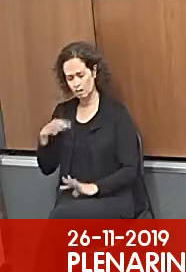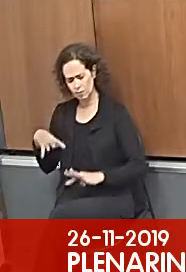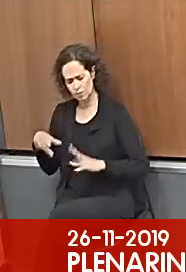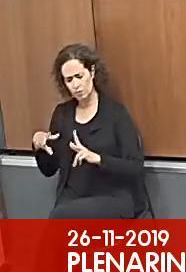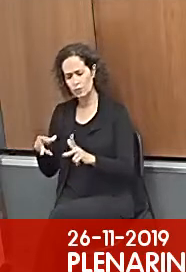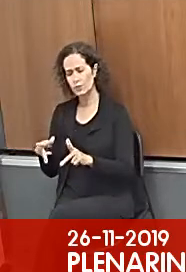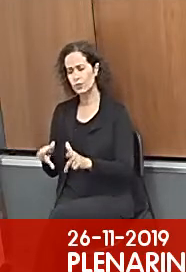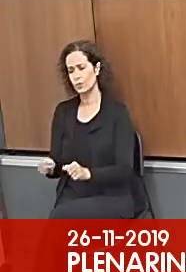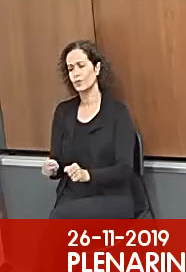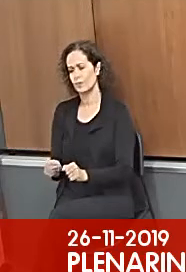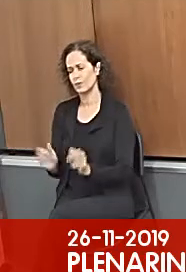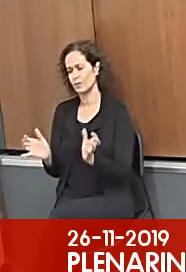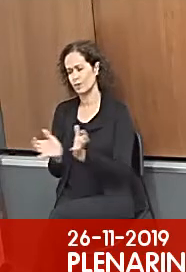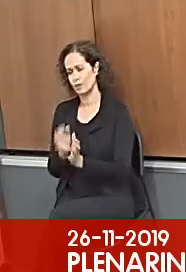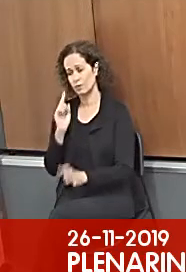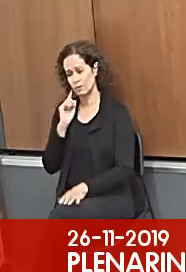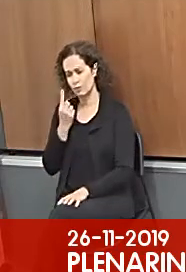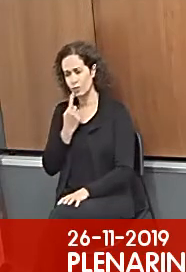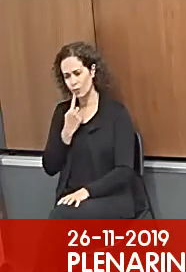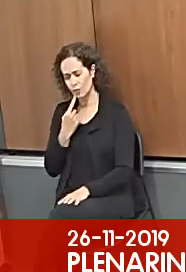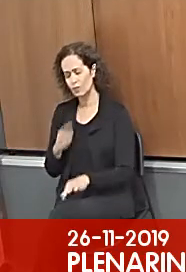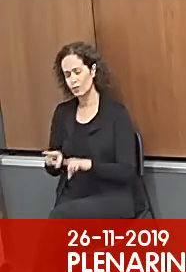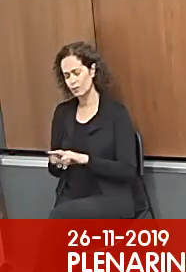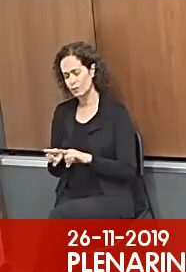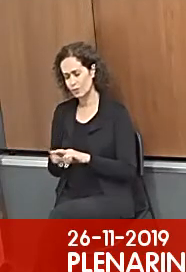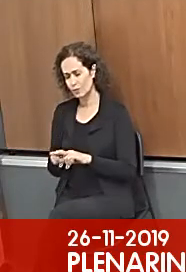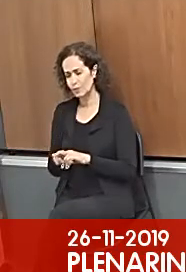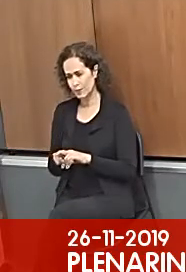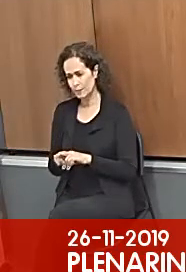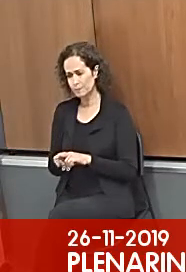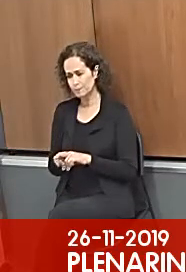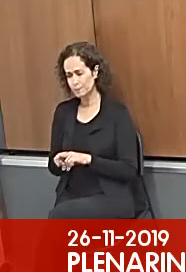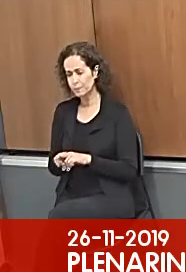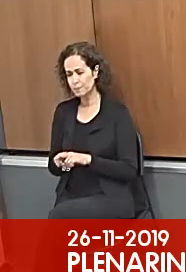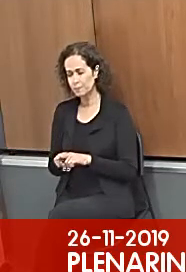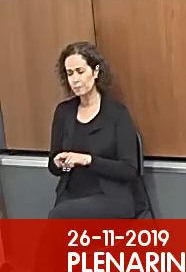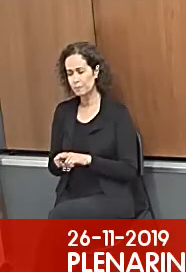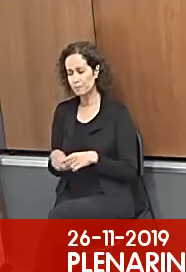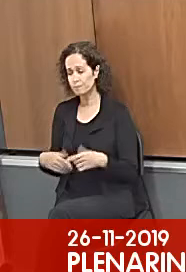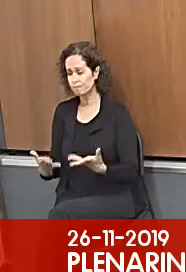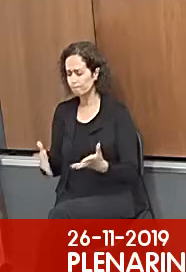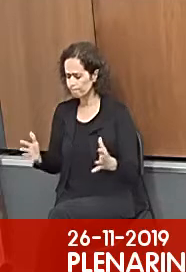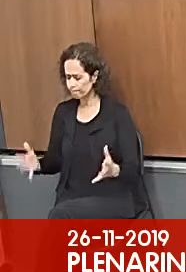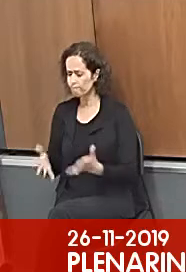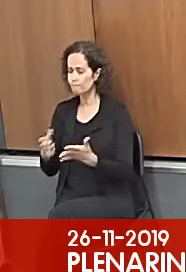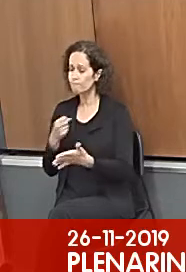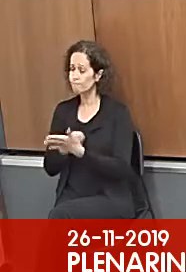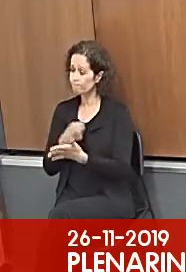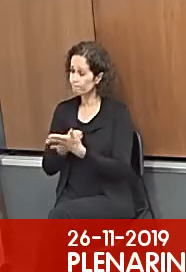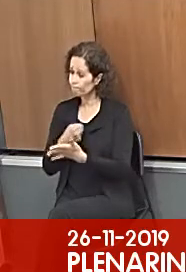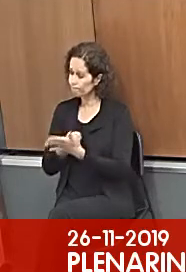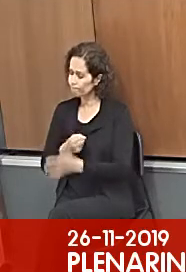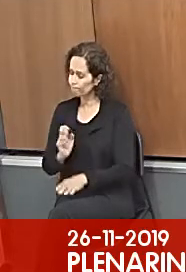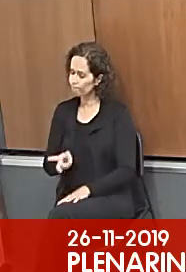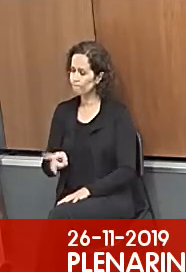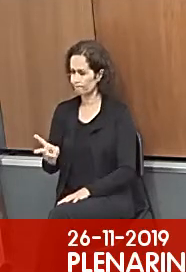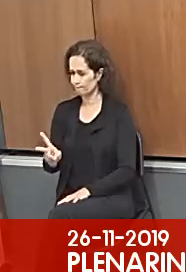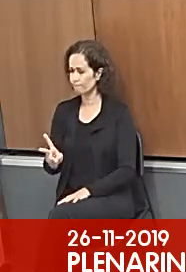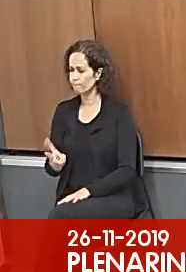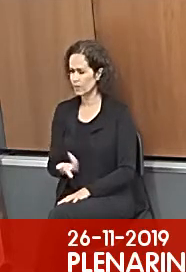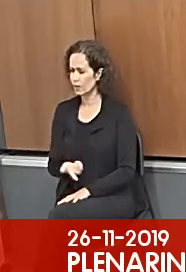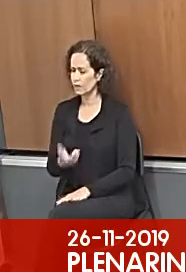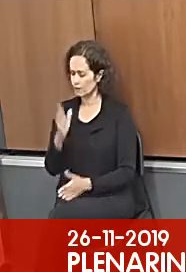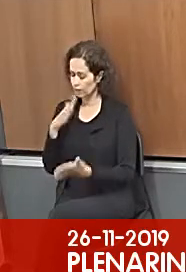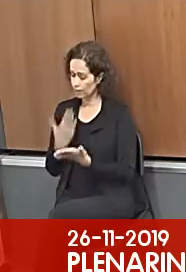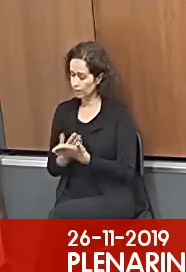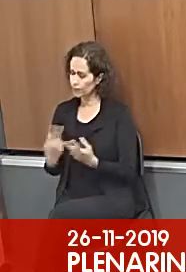a comunidade surda, vai abranger a comunidade toda, e vamos nessa luta aí até o fim, e acredito que seremos